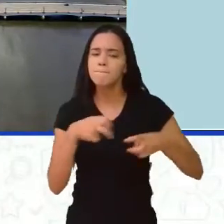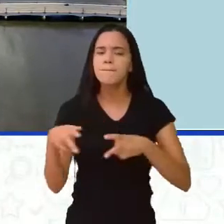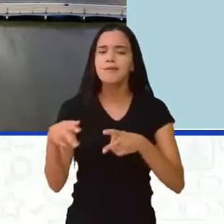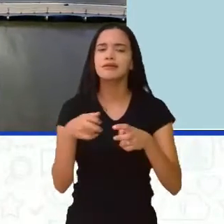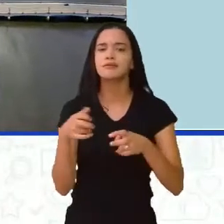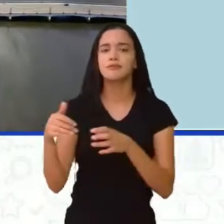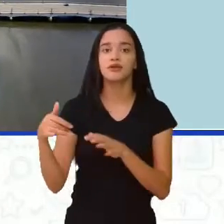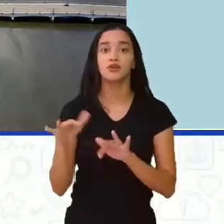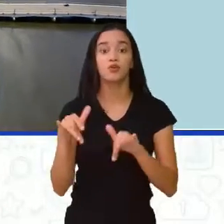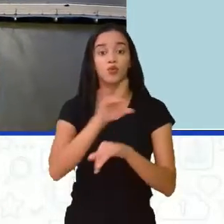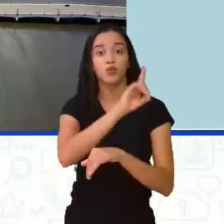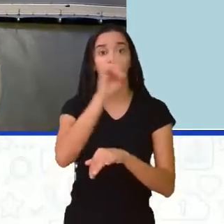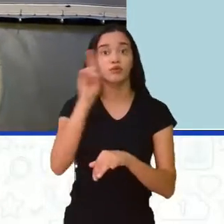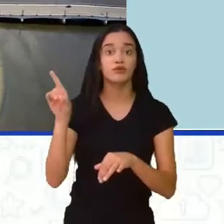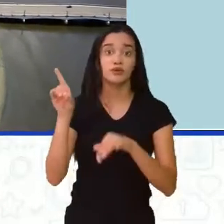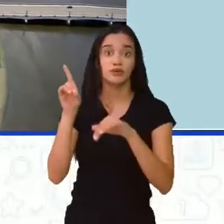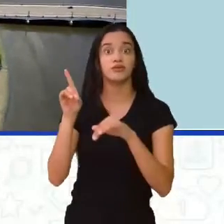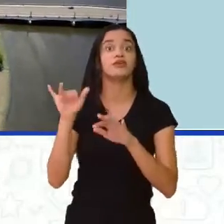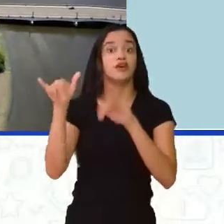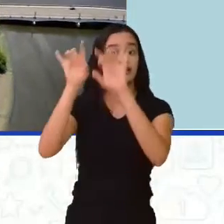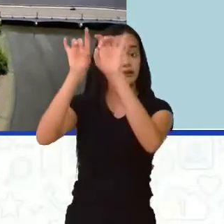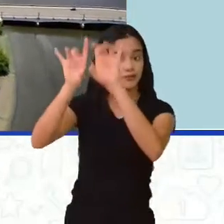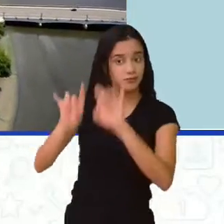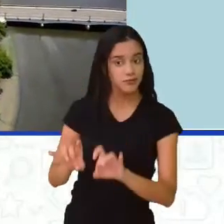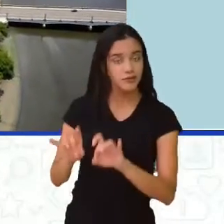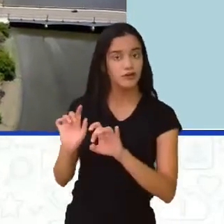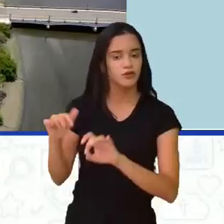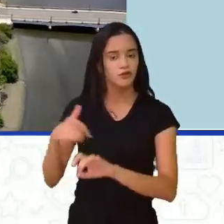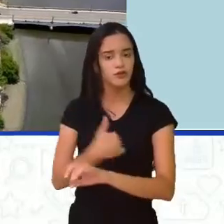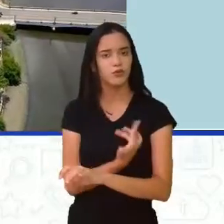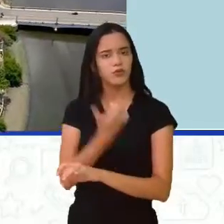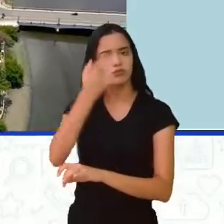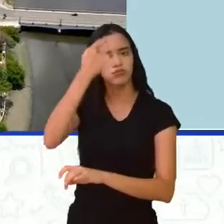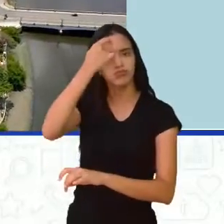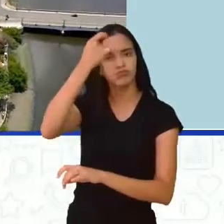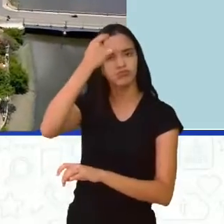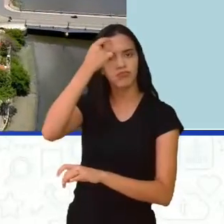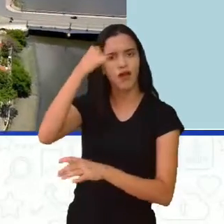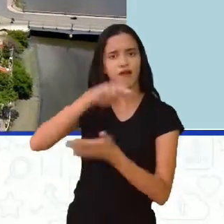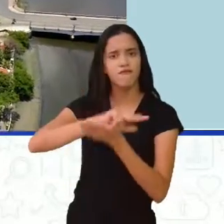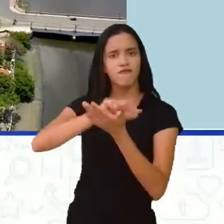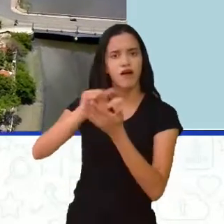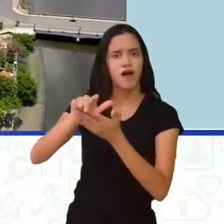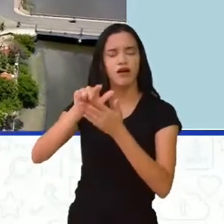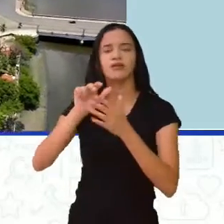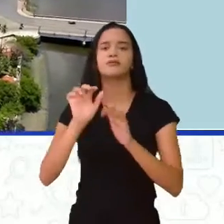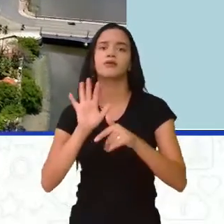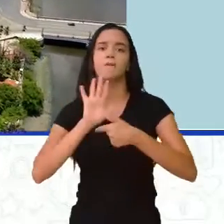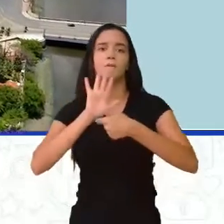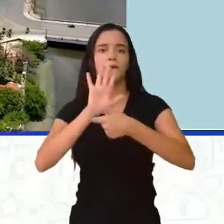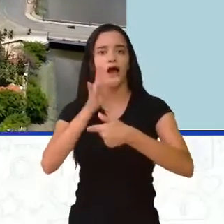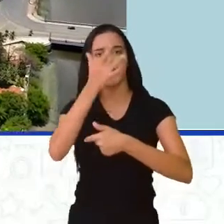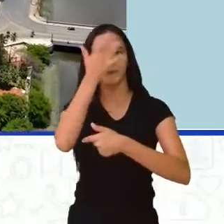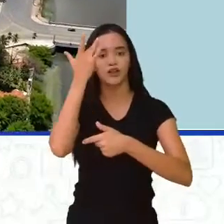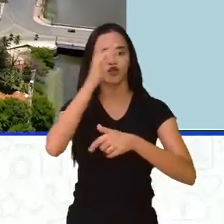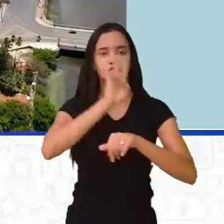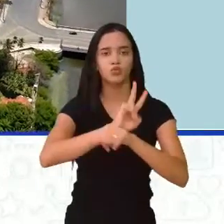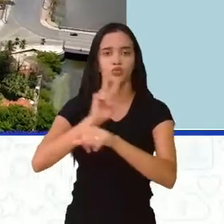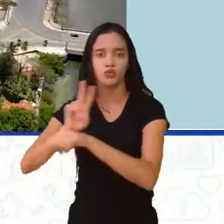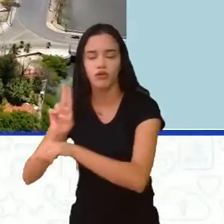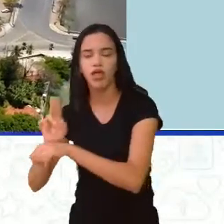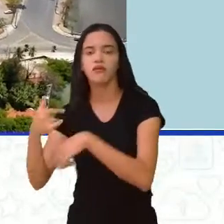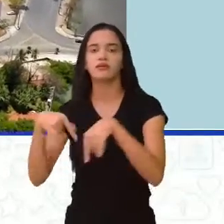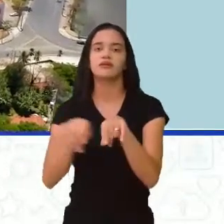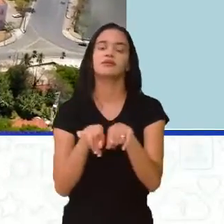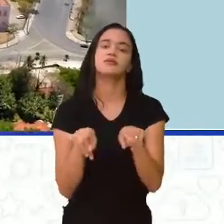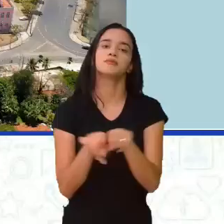dia especial a esse rio, que a gente conscientize várias pessoas pelo cuidado, né, a